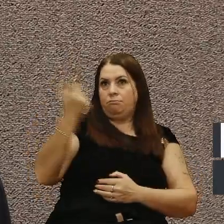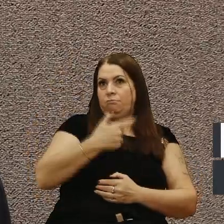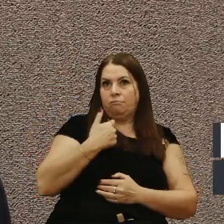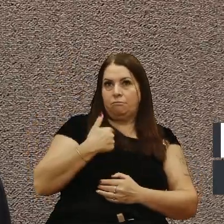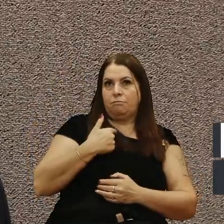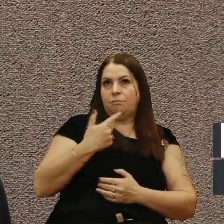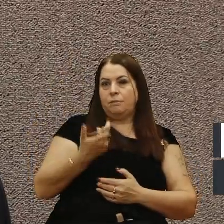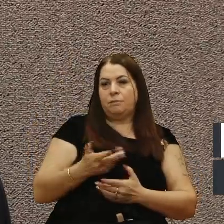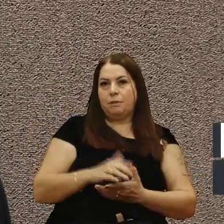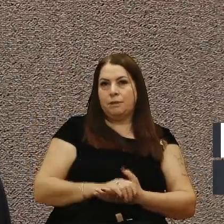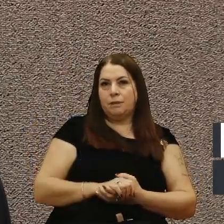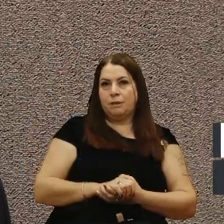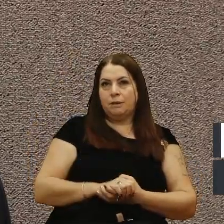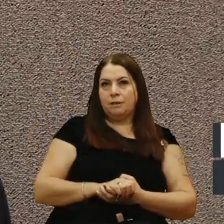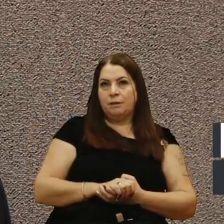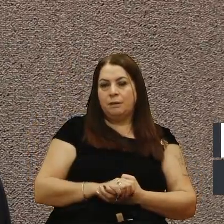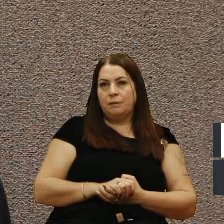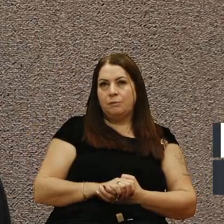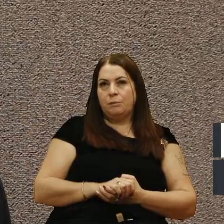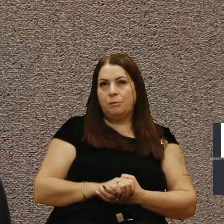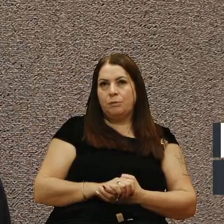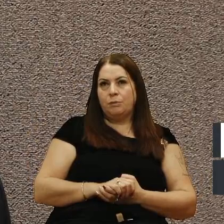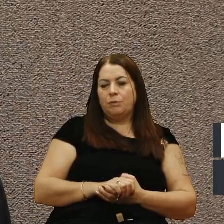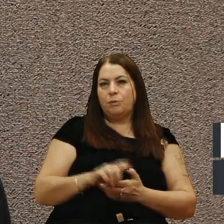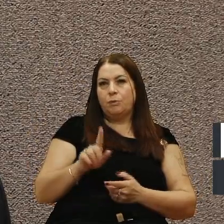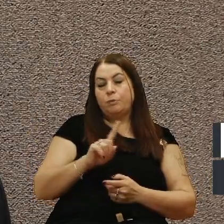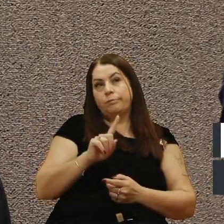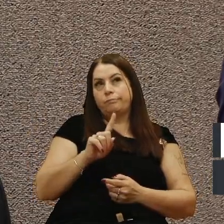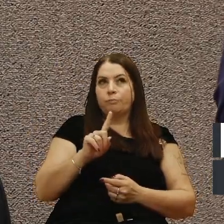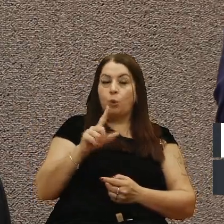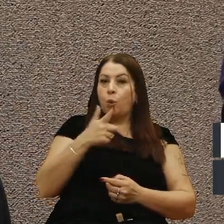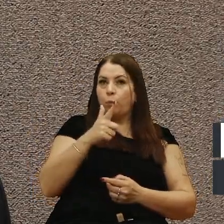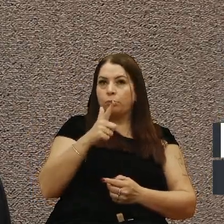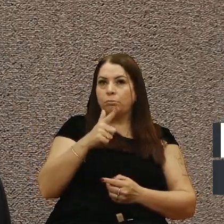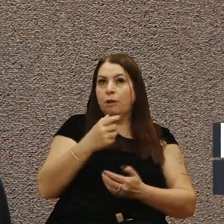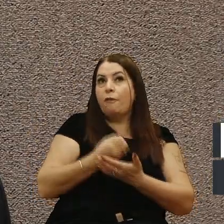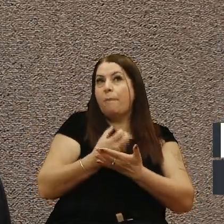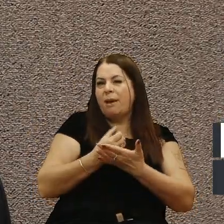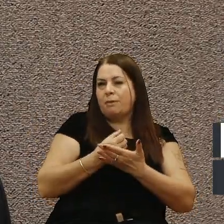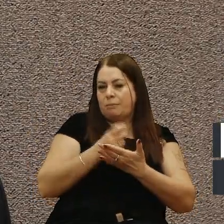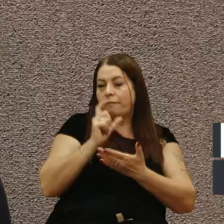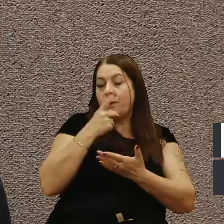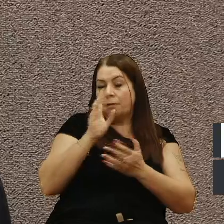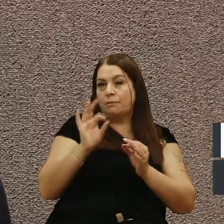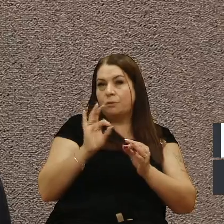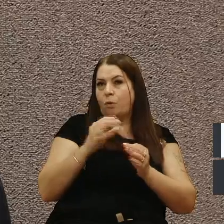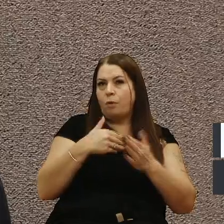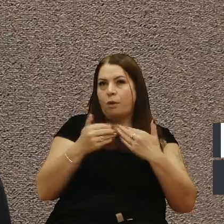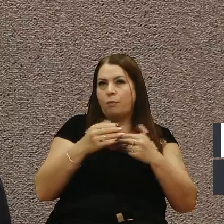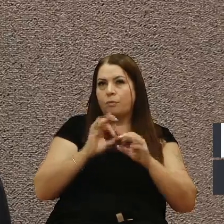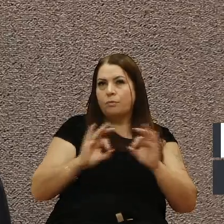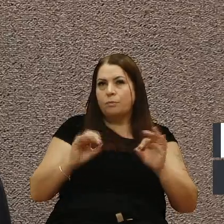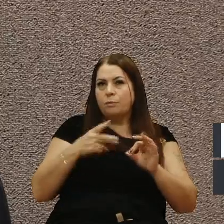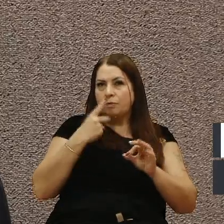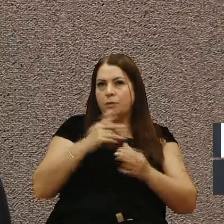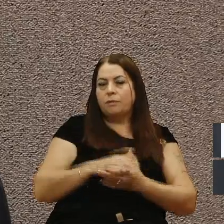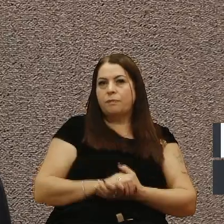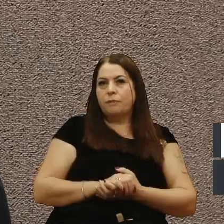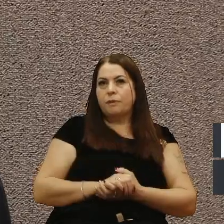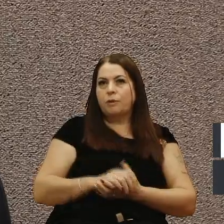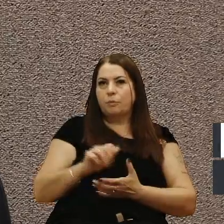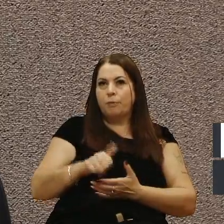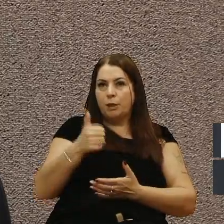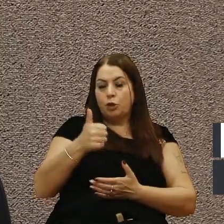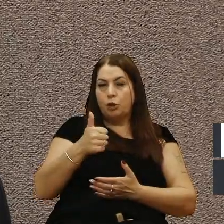menos ser um analfabeto no bom sentido da palavra. Qualquer um bate. É muito simples bater. O